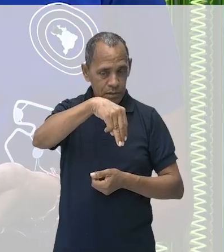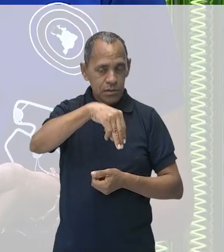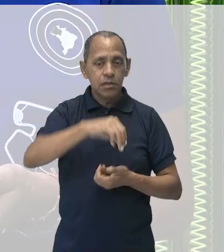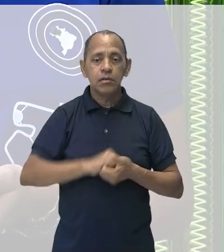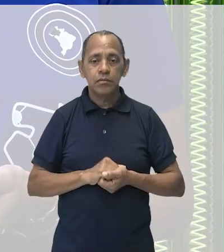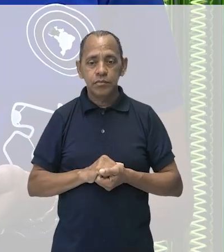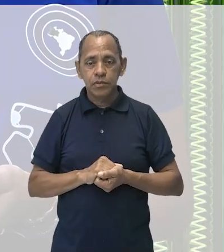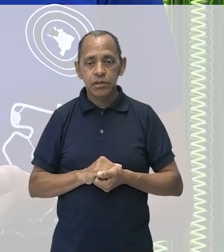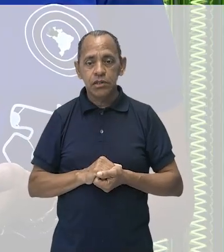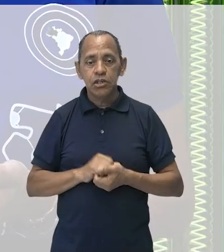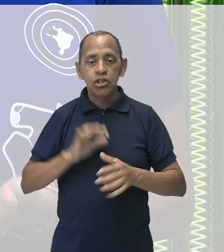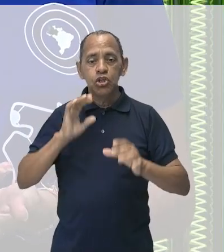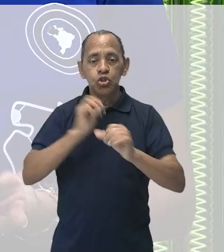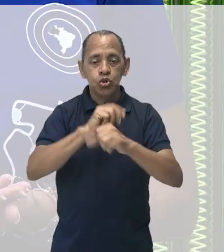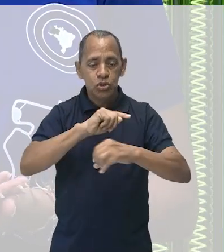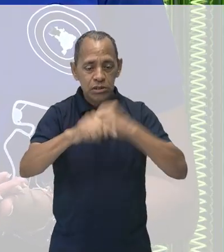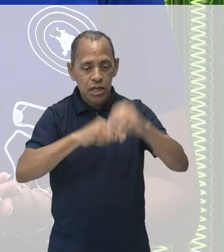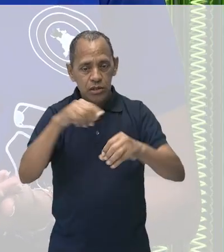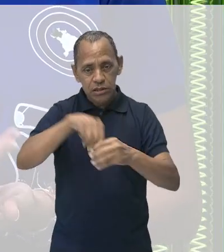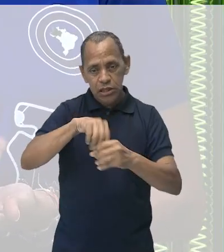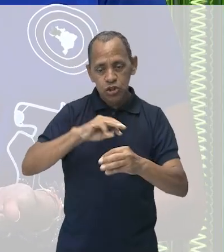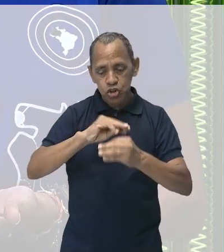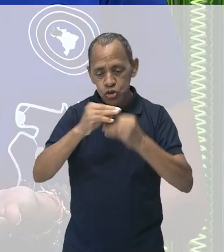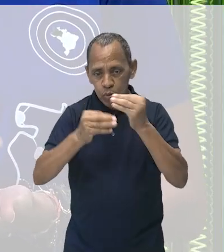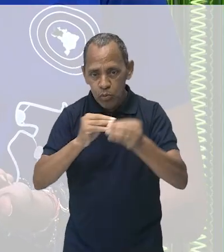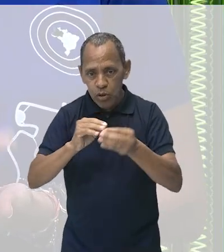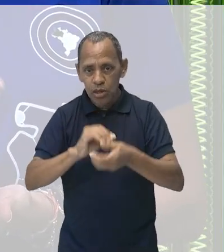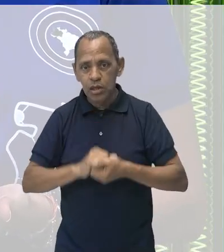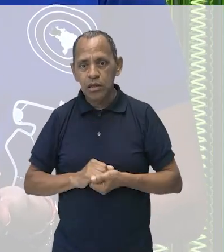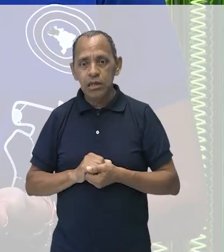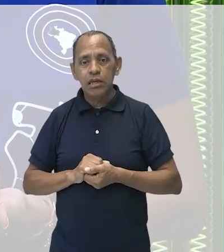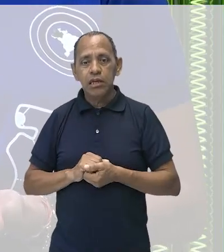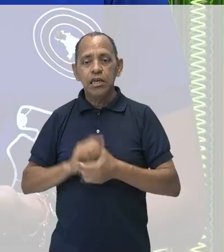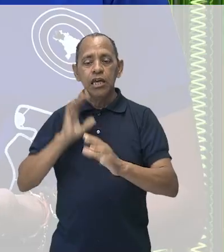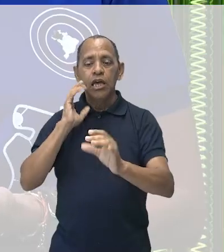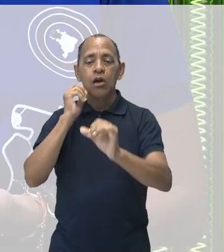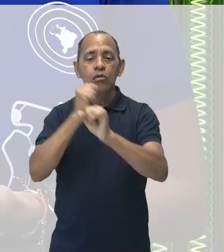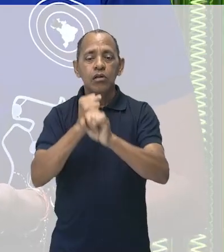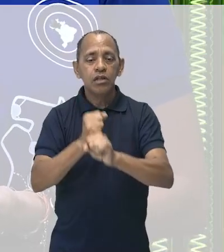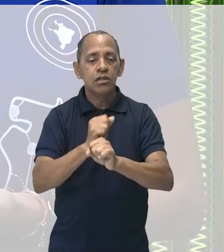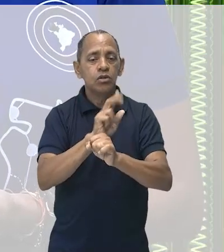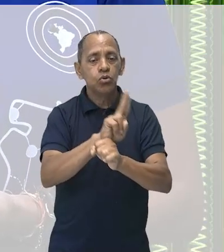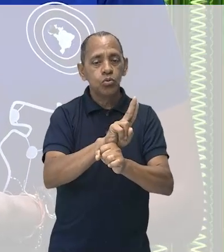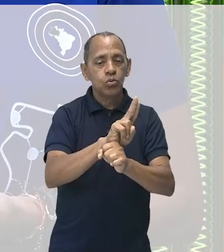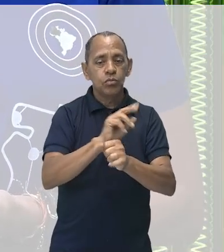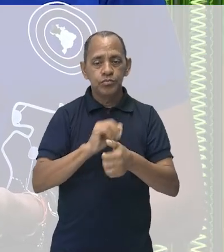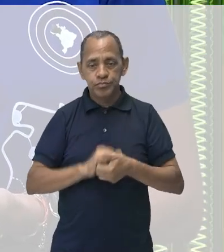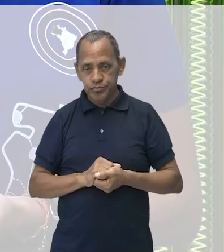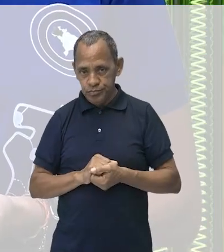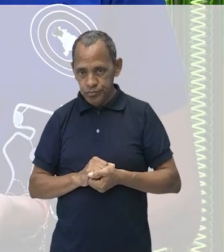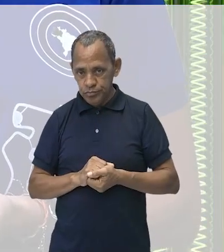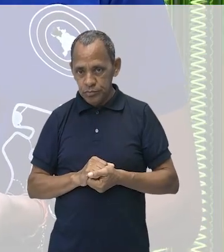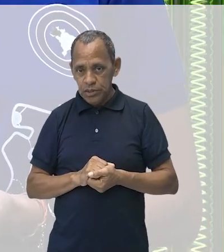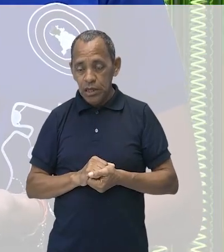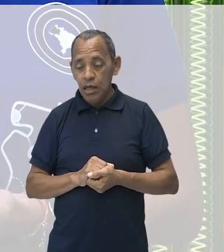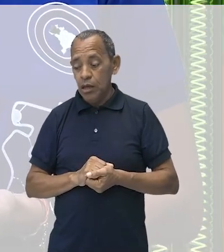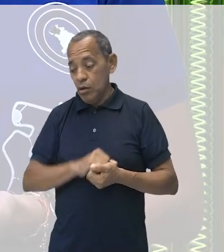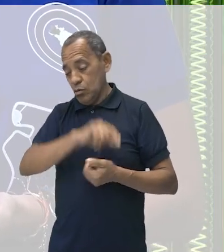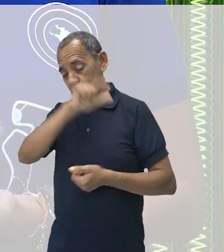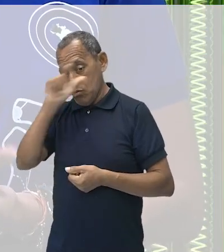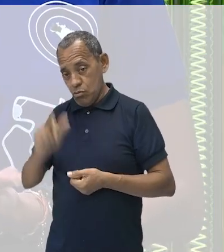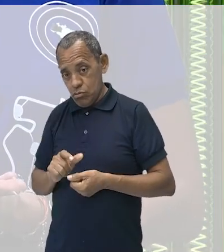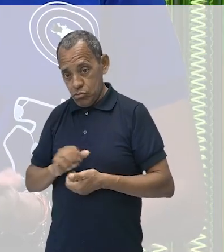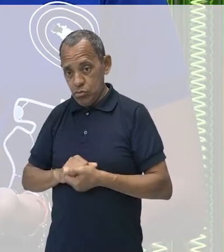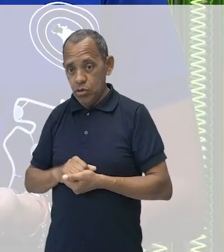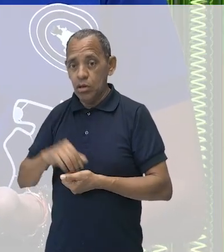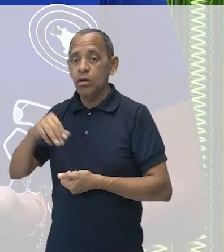de todos os átomos em uma molécula e é medida em U. Por outro lado, a massa molar é a